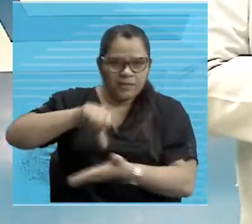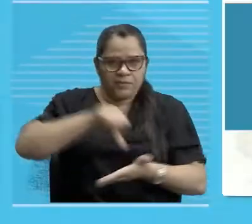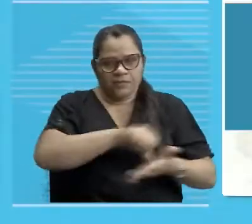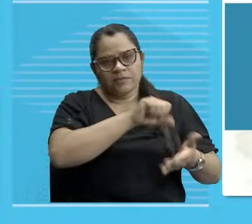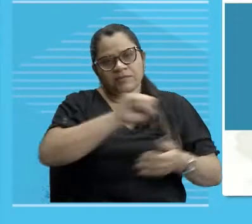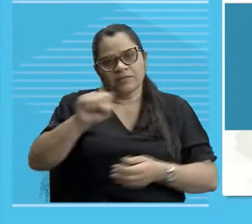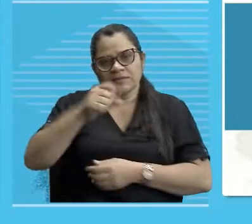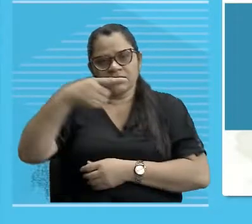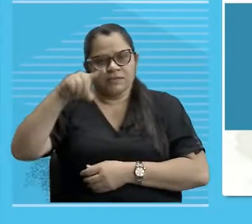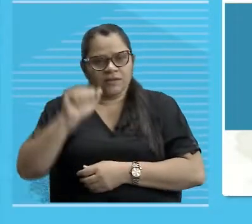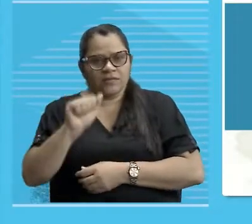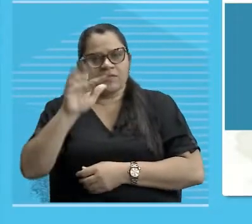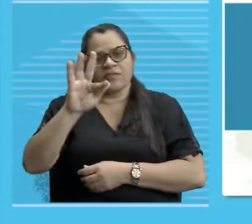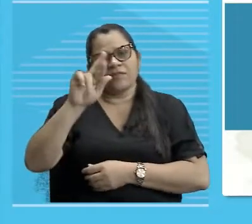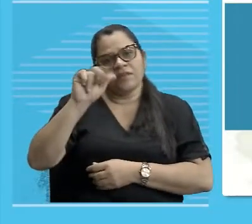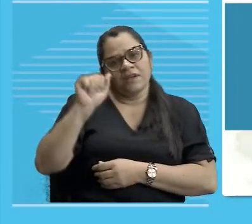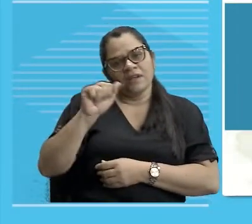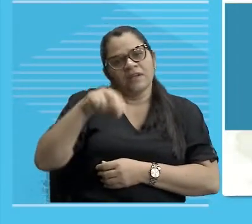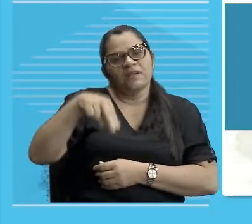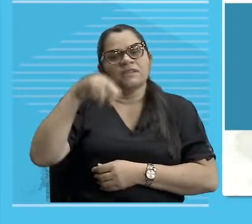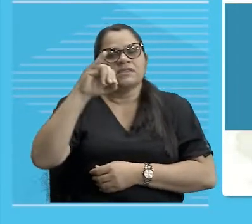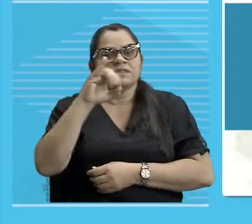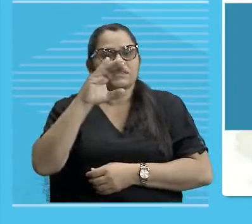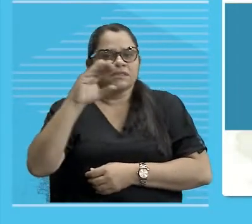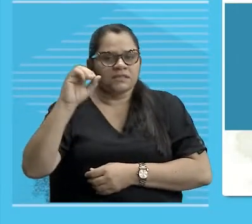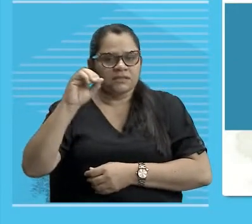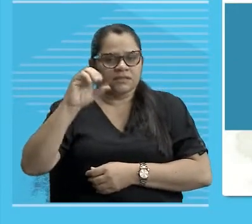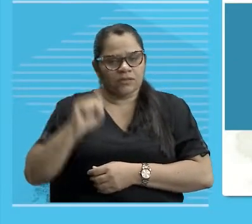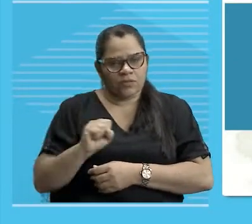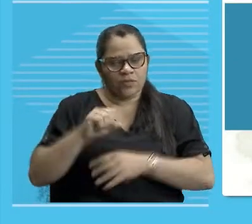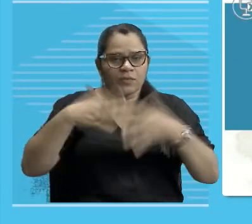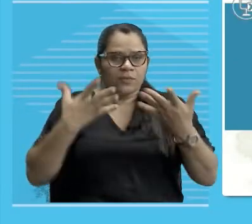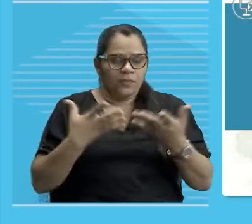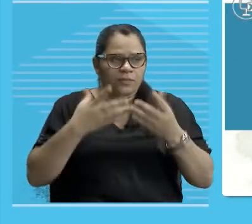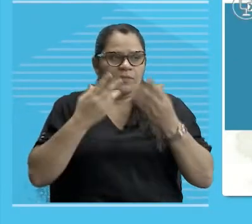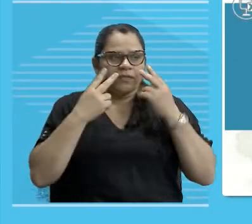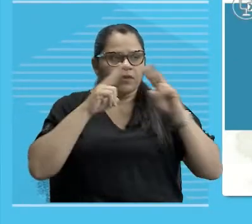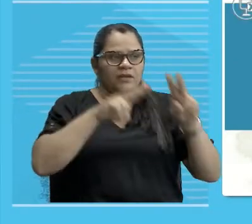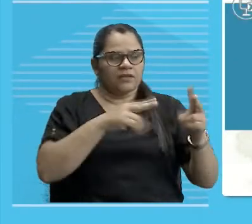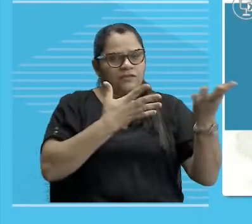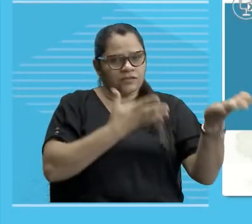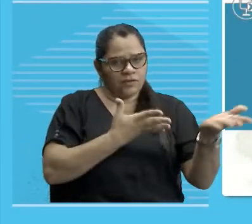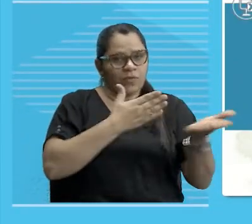Piauí. Vamos lá? Então, deixa eu habilitar aqui a caneta.